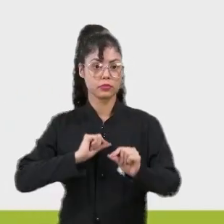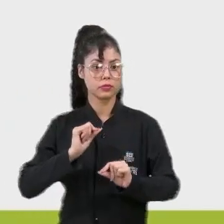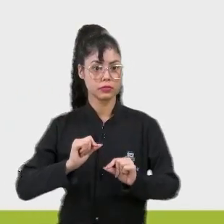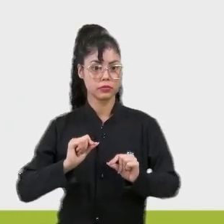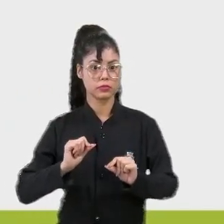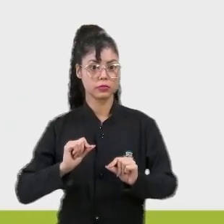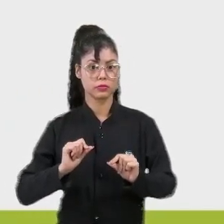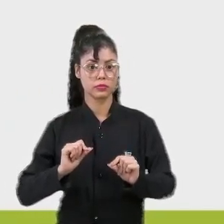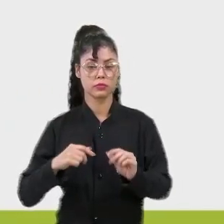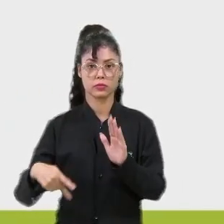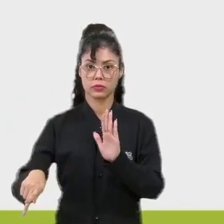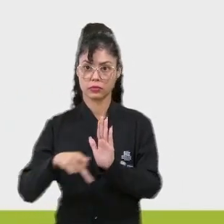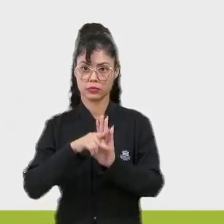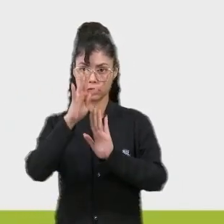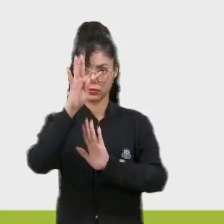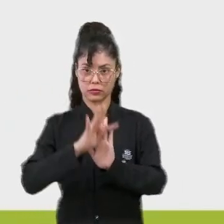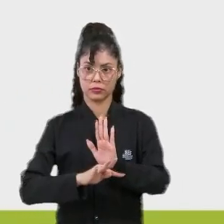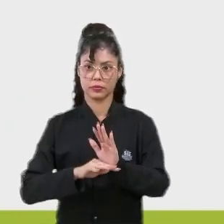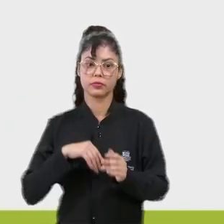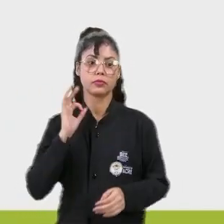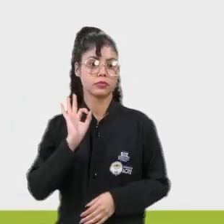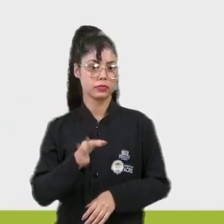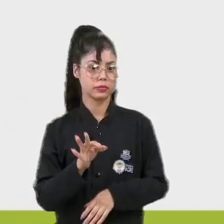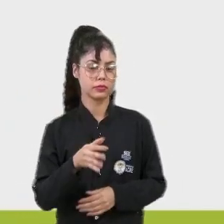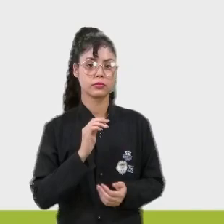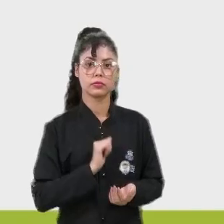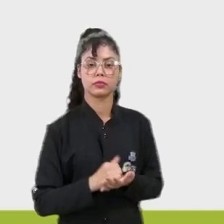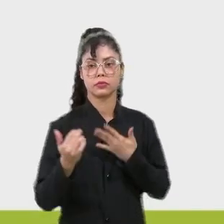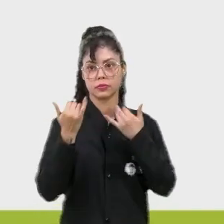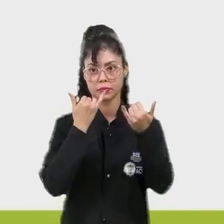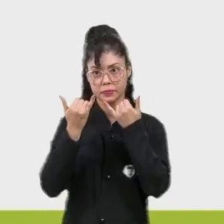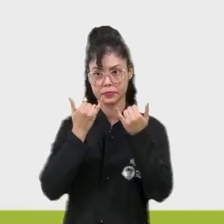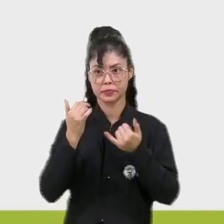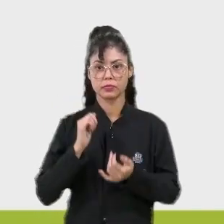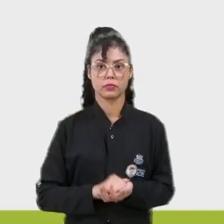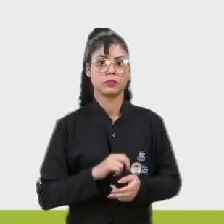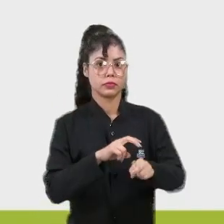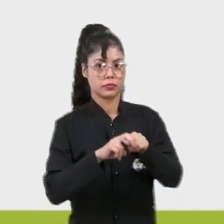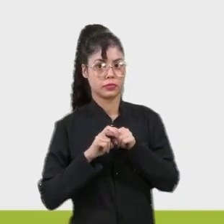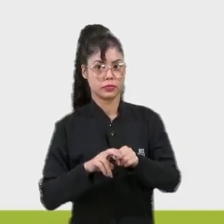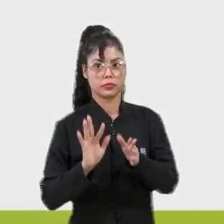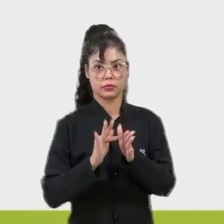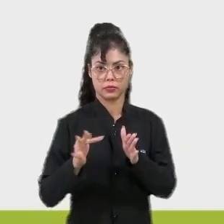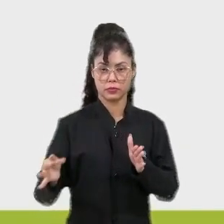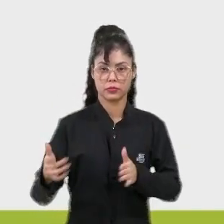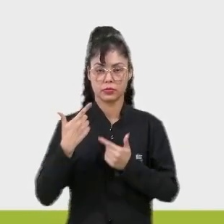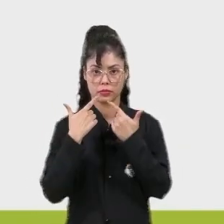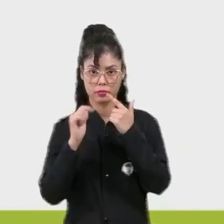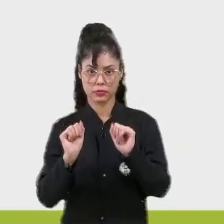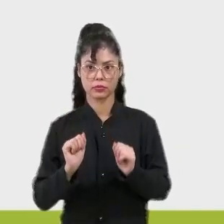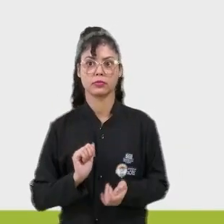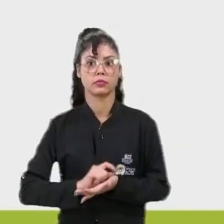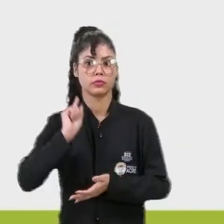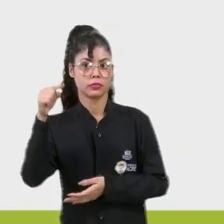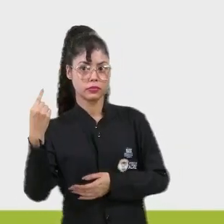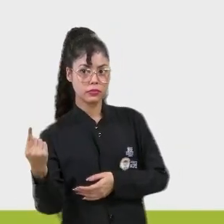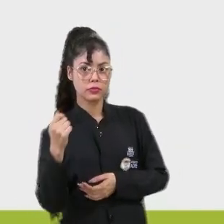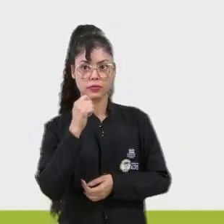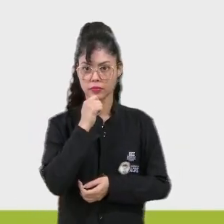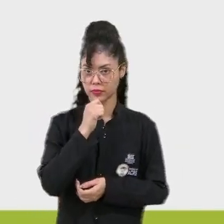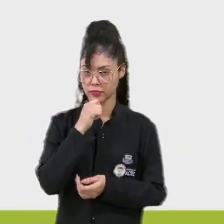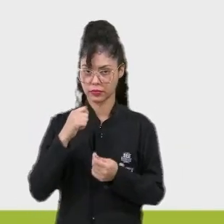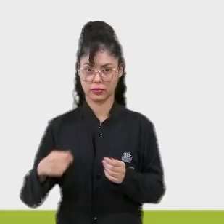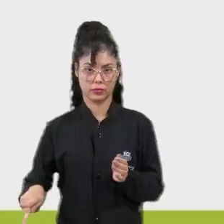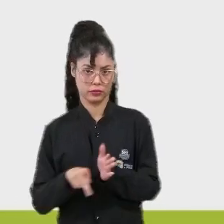foco o próprio texto, correto? A informação. Portanto, a função da linguagem é aquela função